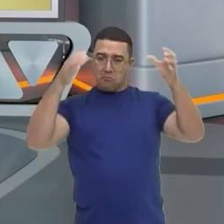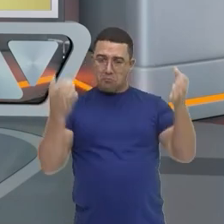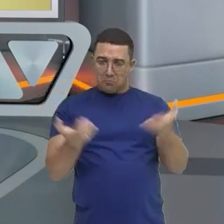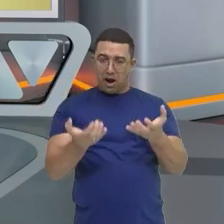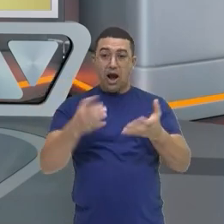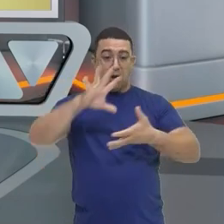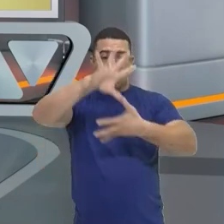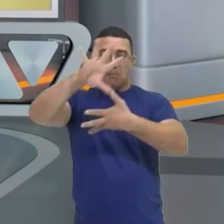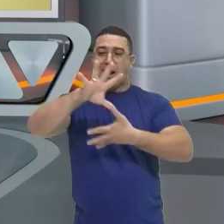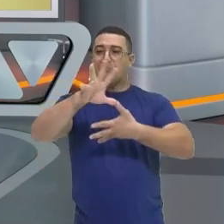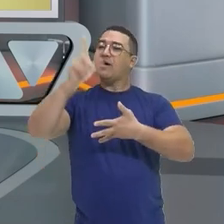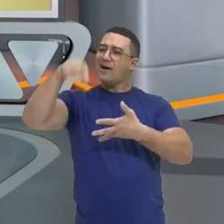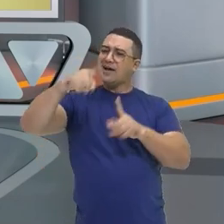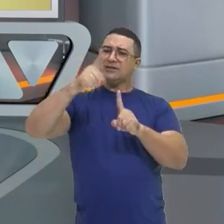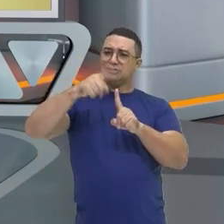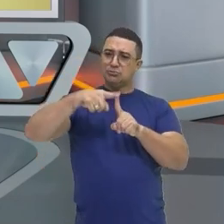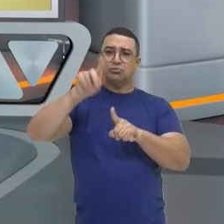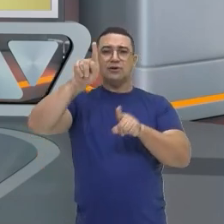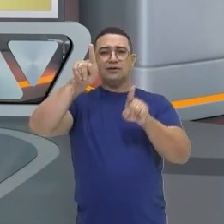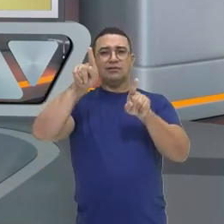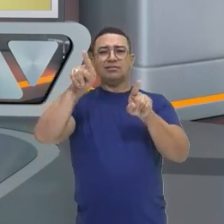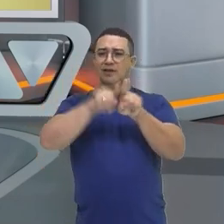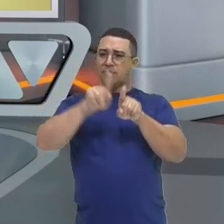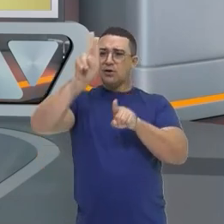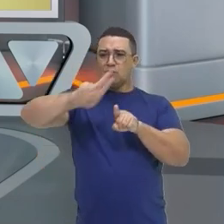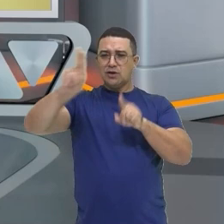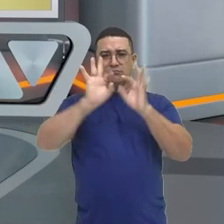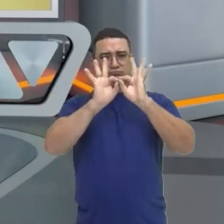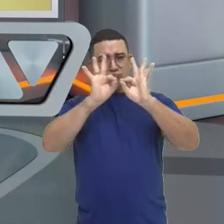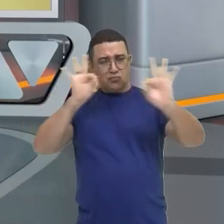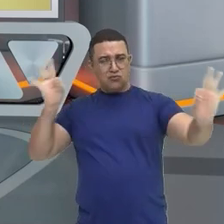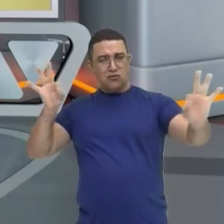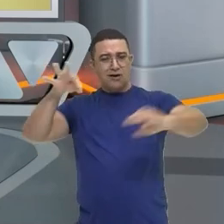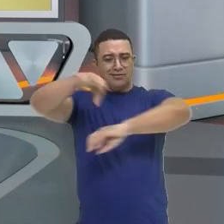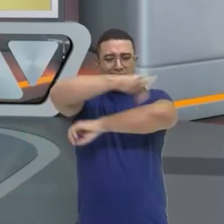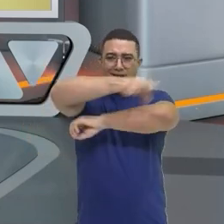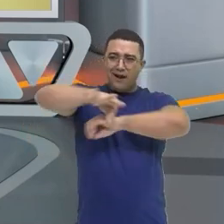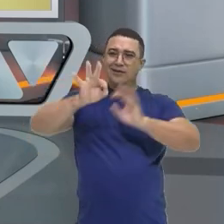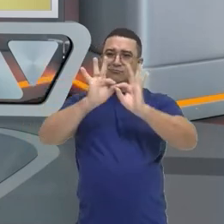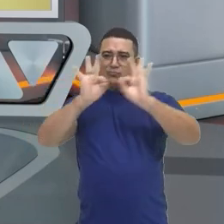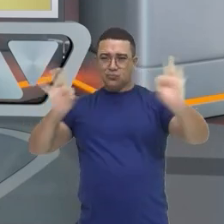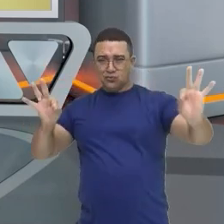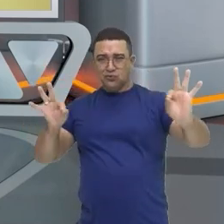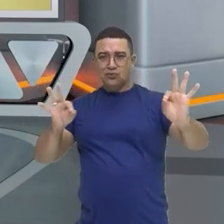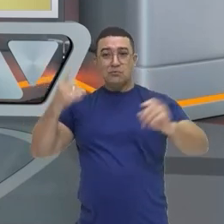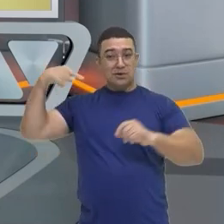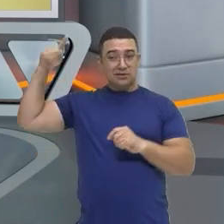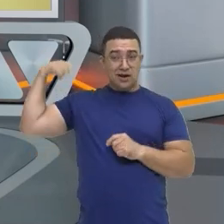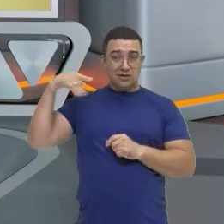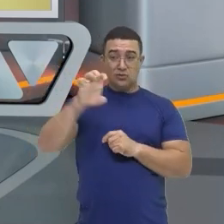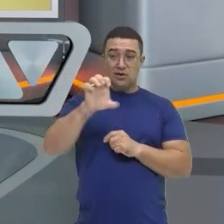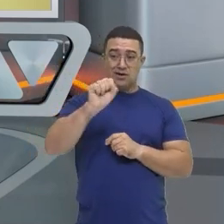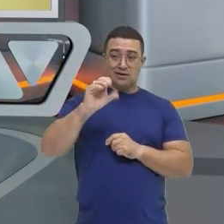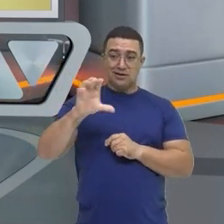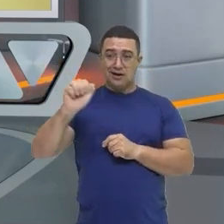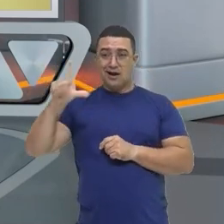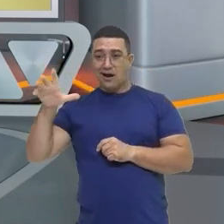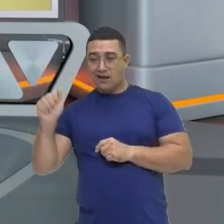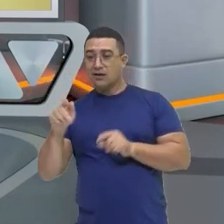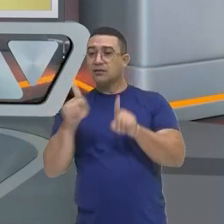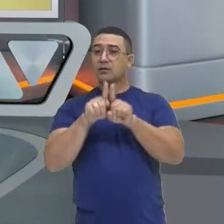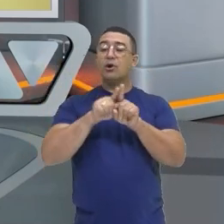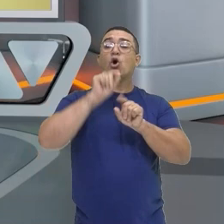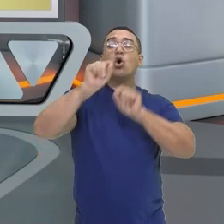né? Utilizando também as escalas, né, que nós vimos aí na última aula. A gente tem ali também o meio de